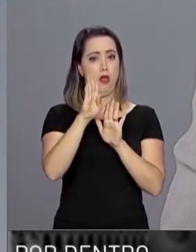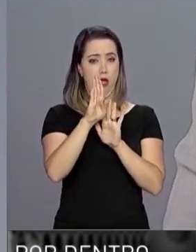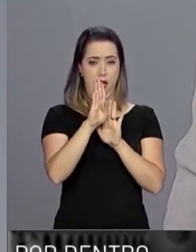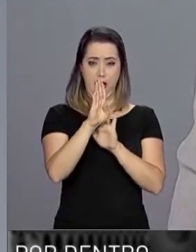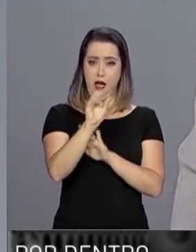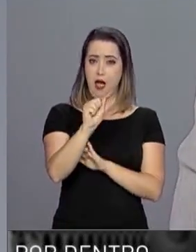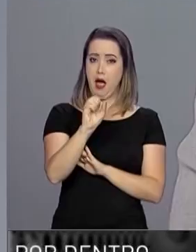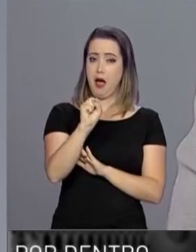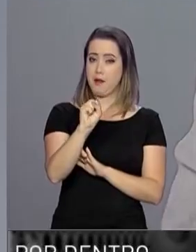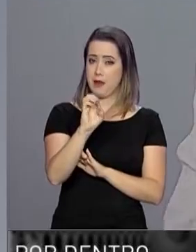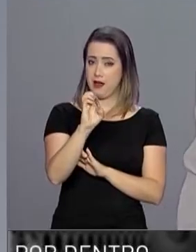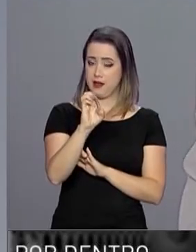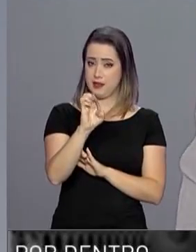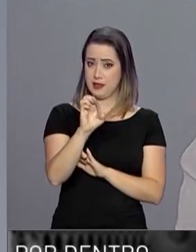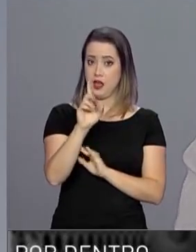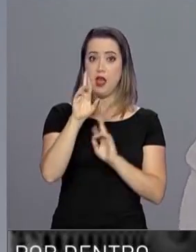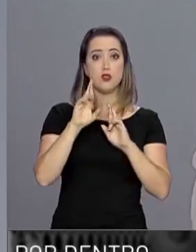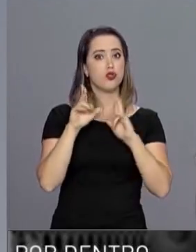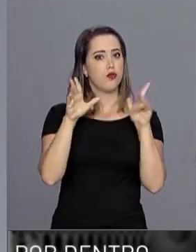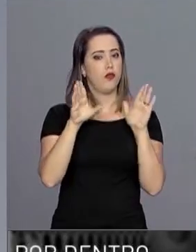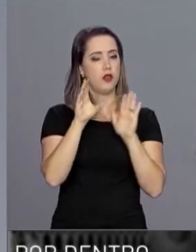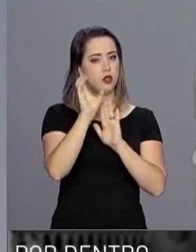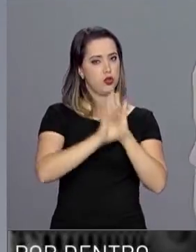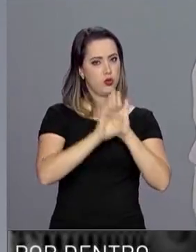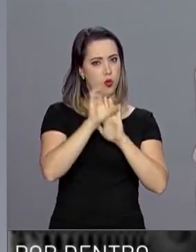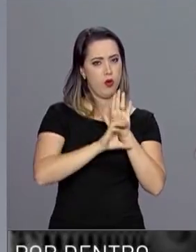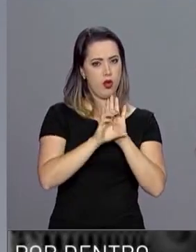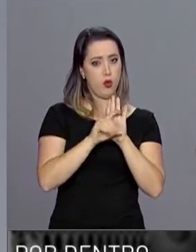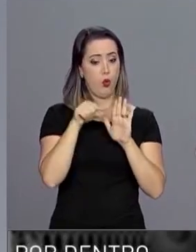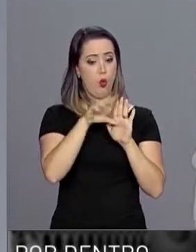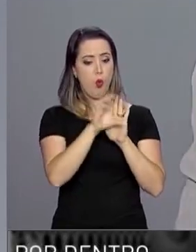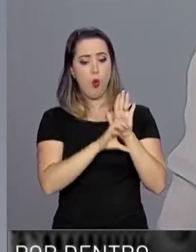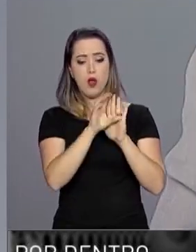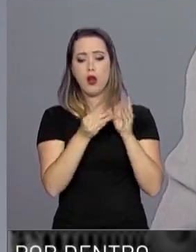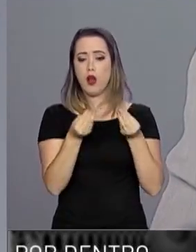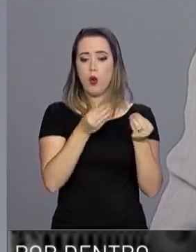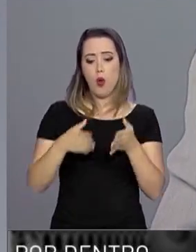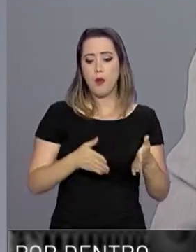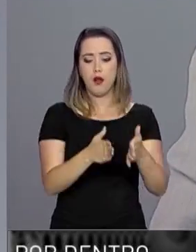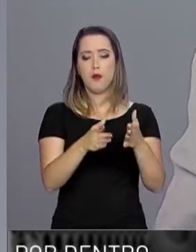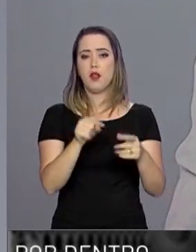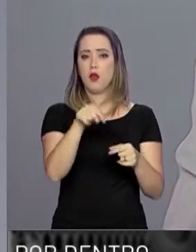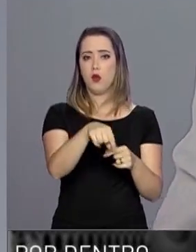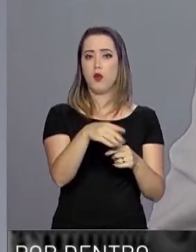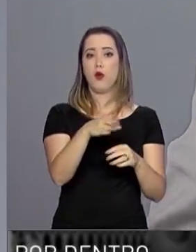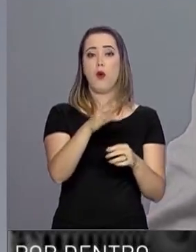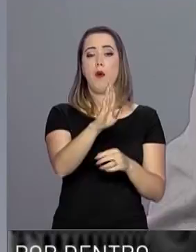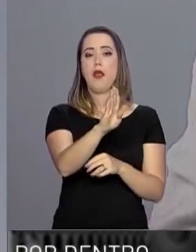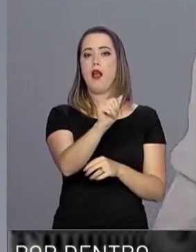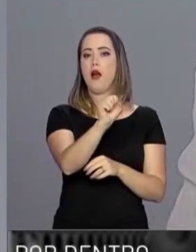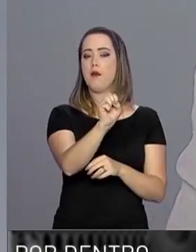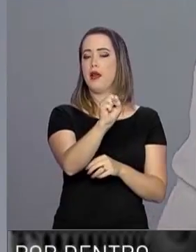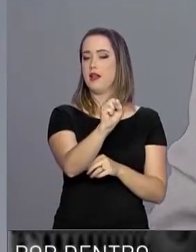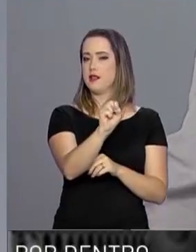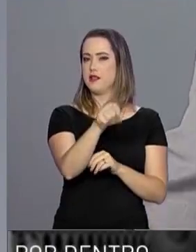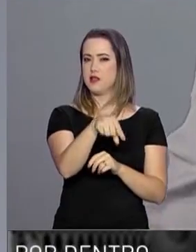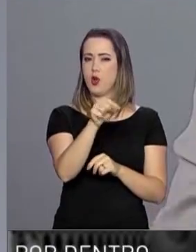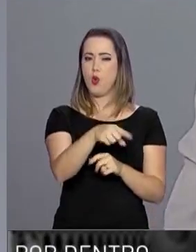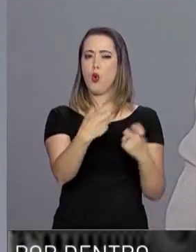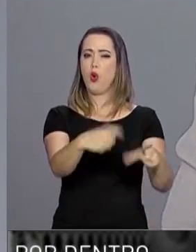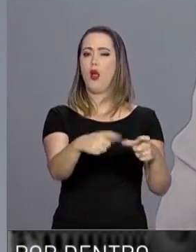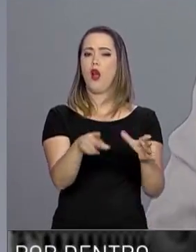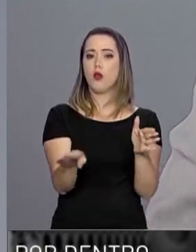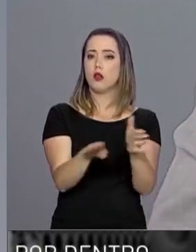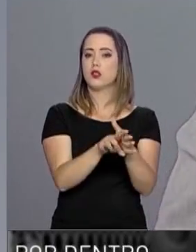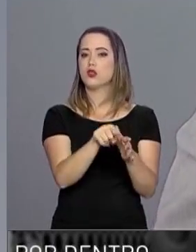currículo. Então, o currículo é o jeito, é o caminho que você vai chegar lá onde a base aponta. E nós estamos trabalhando com formação de